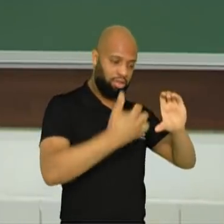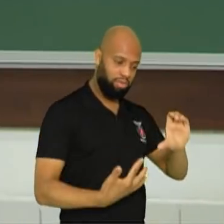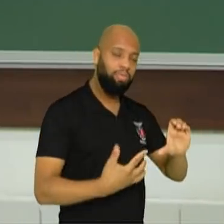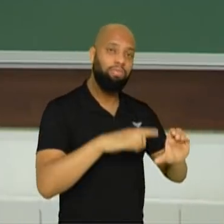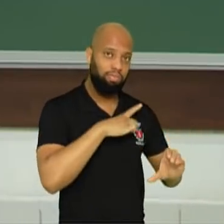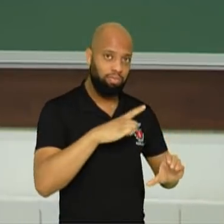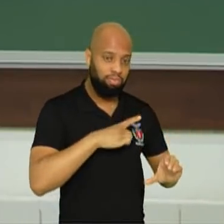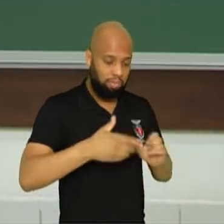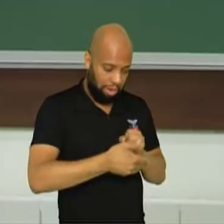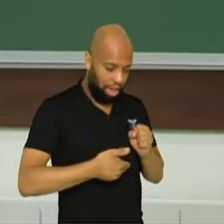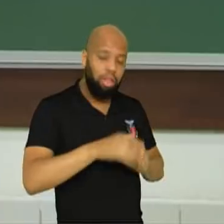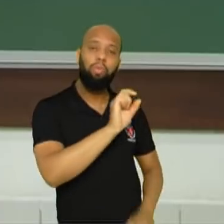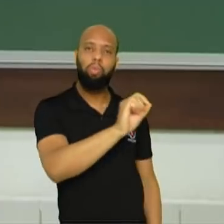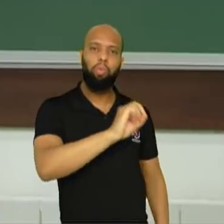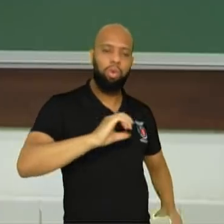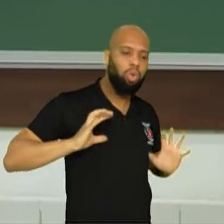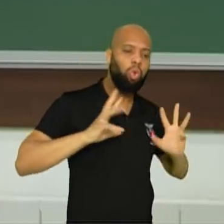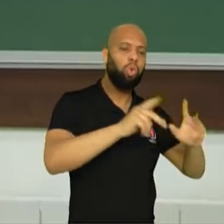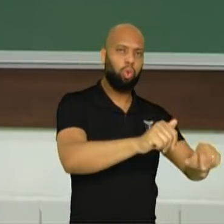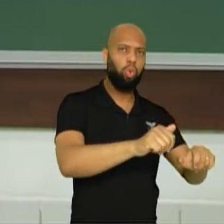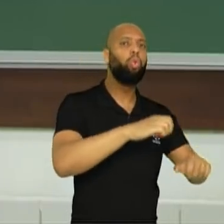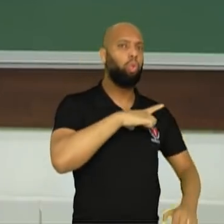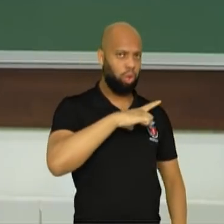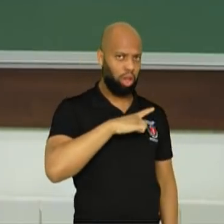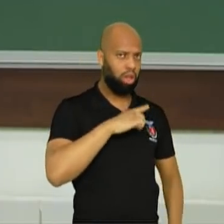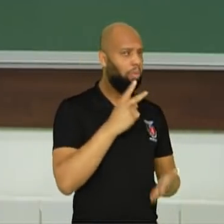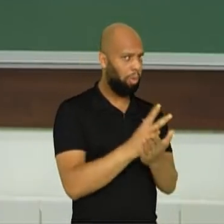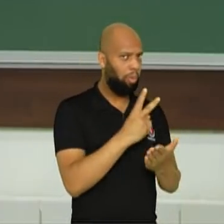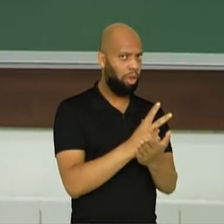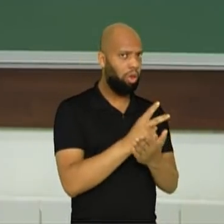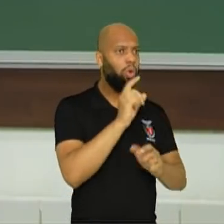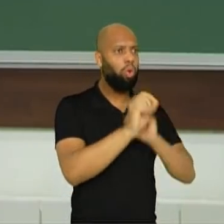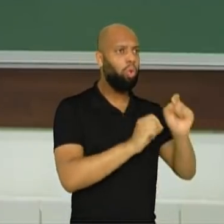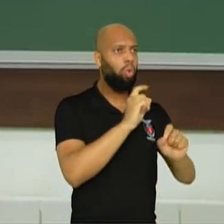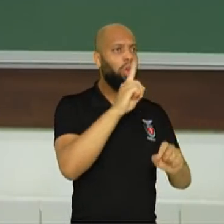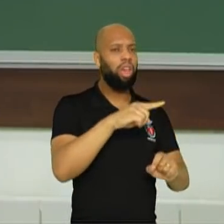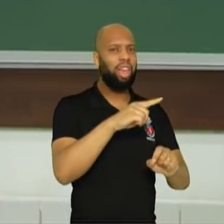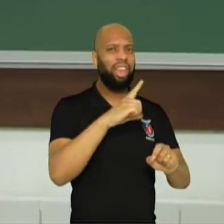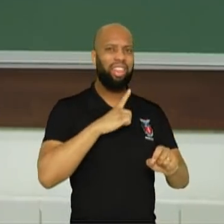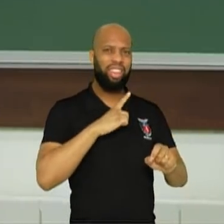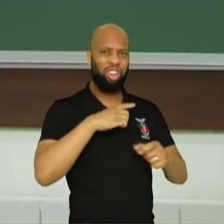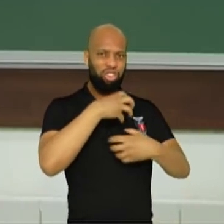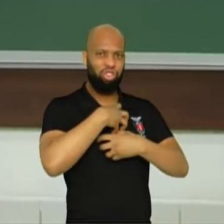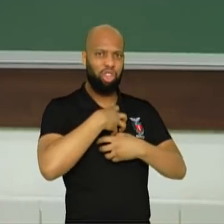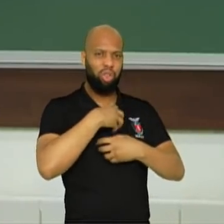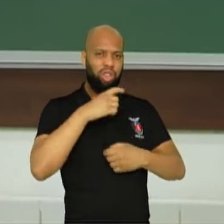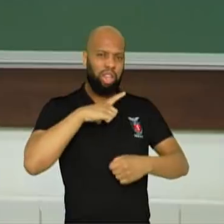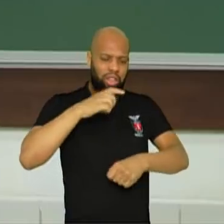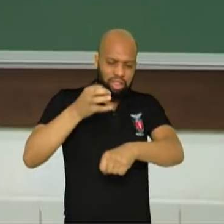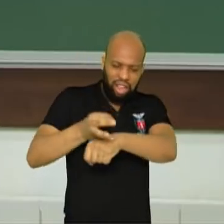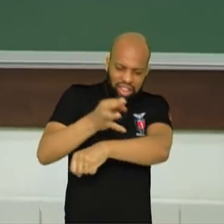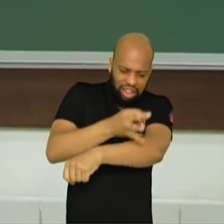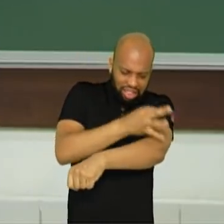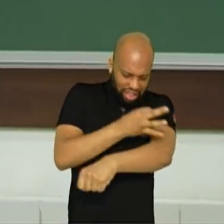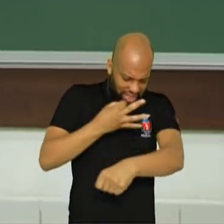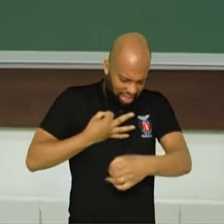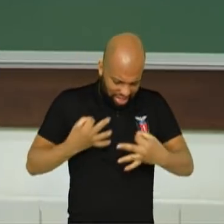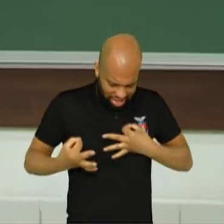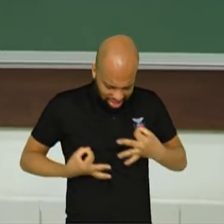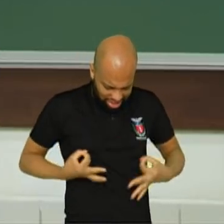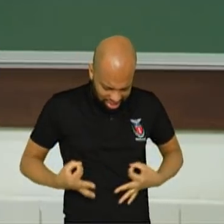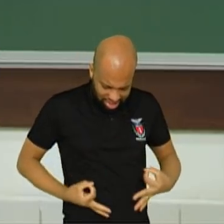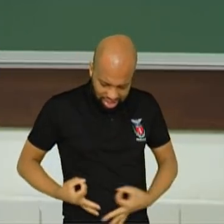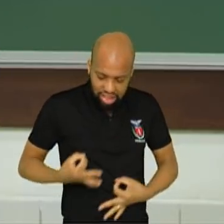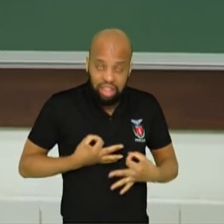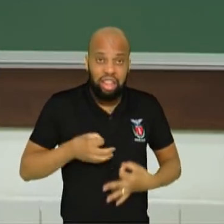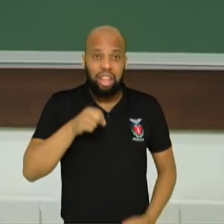característica básica que toda esponja vai ter, que é ser feita com poros. Se você pega a esponja de